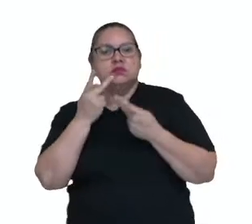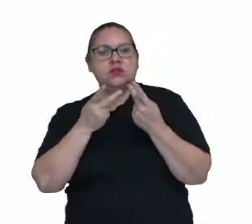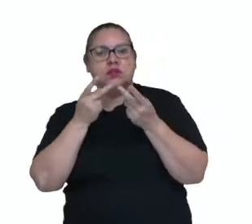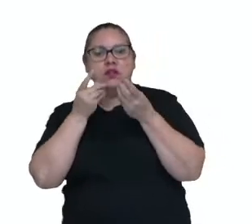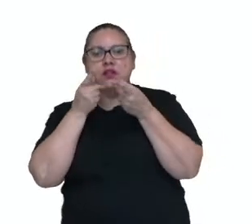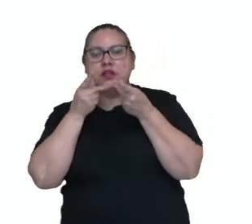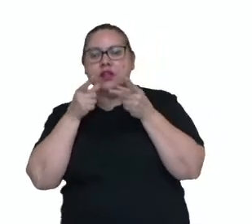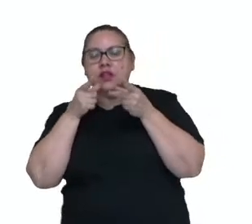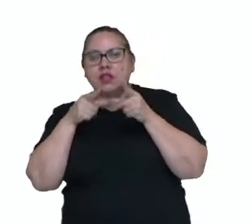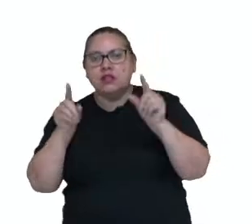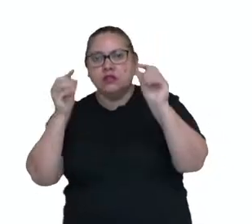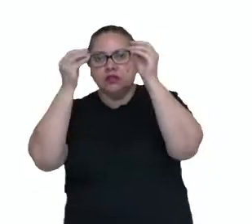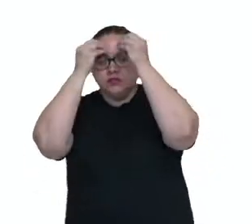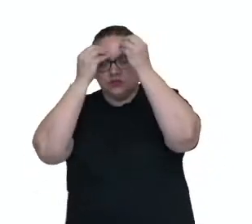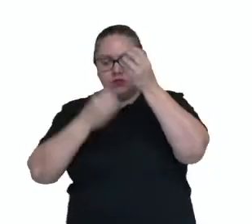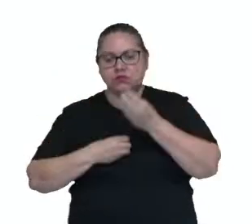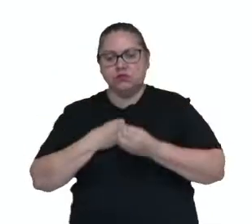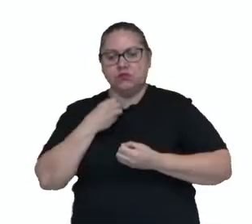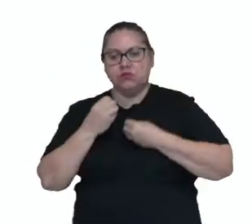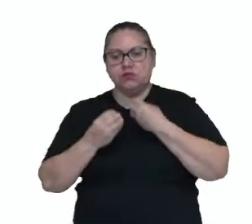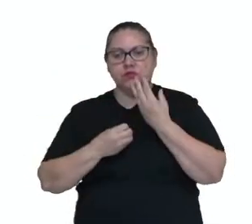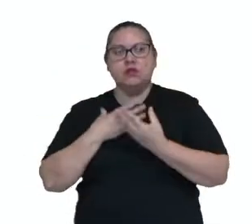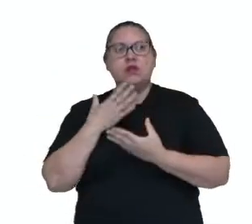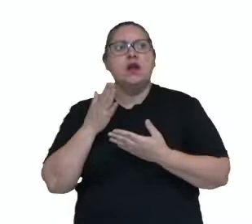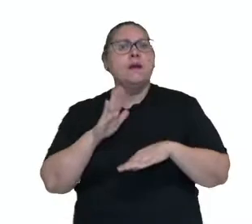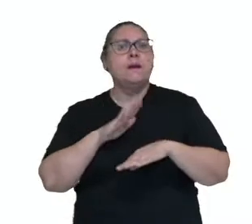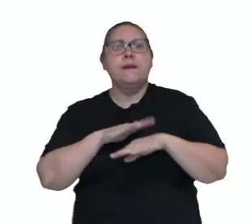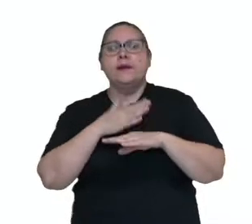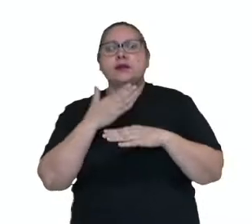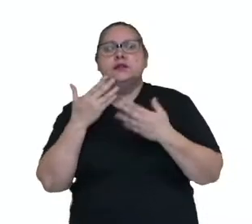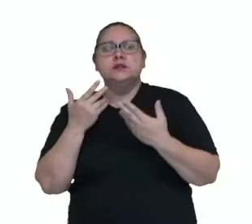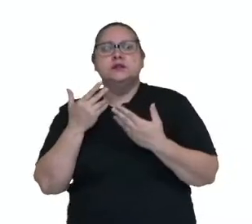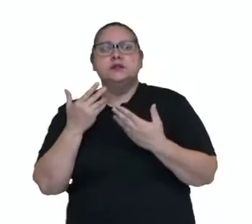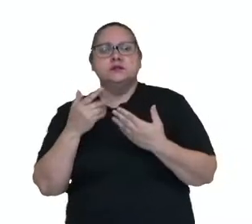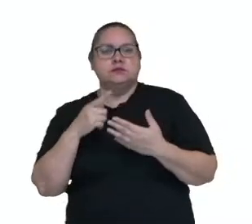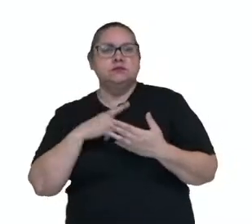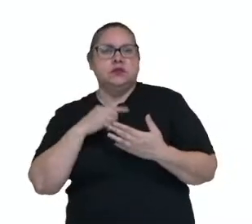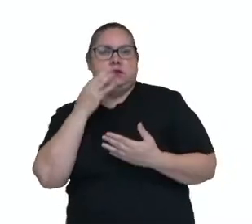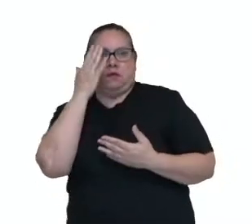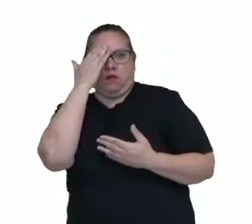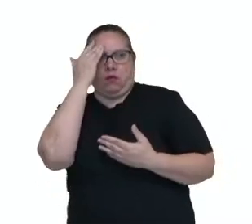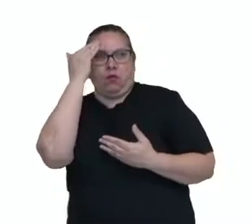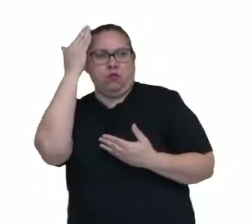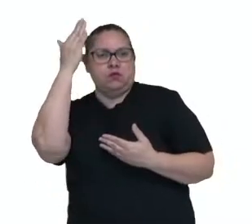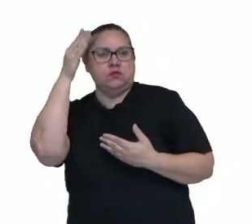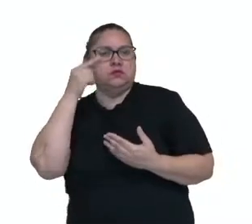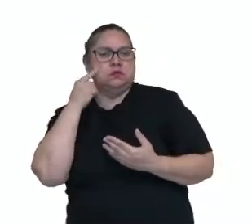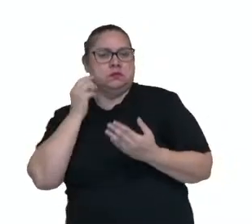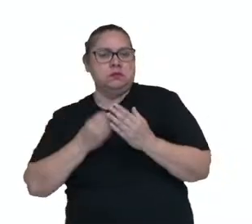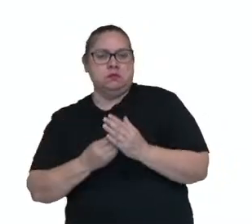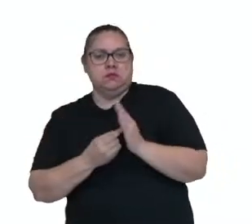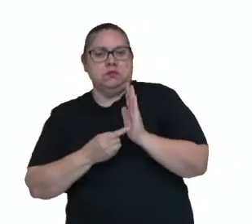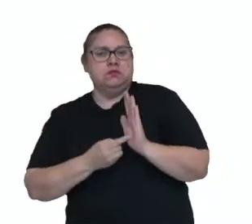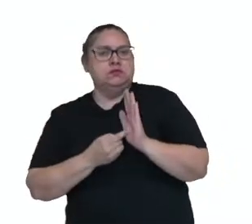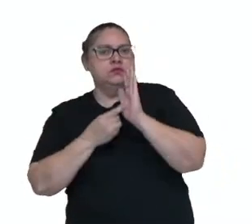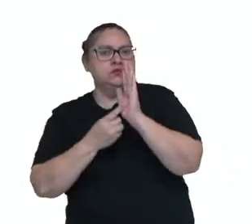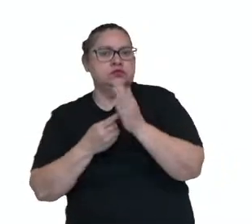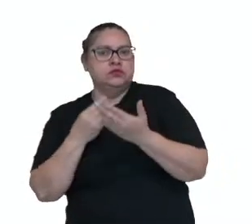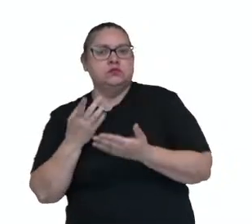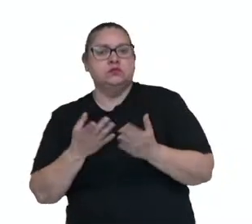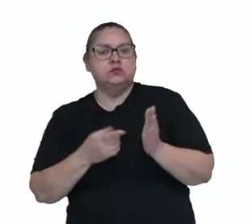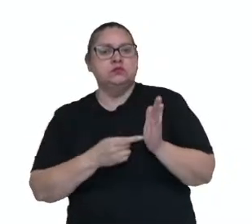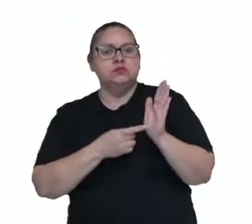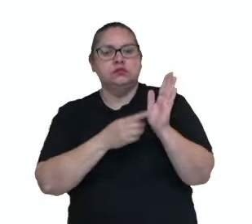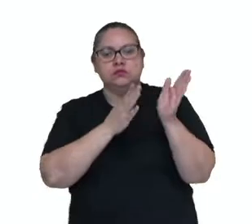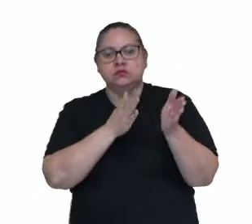poética. Sua obra que mais teve notoriedade, que se destacou diante dos